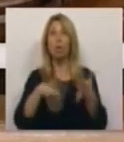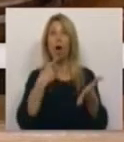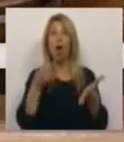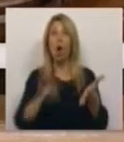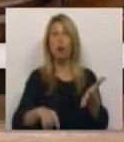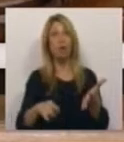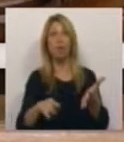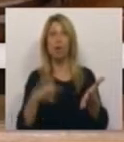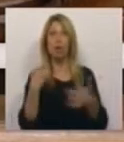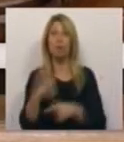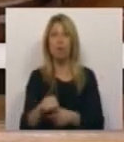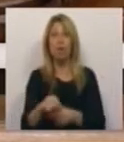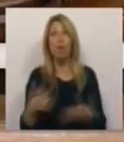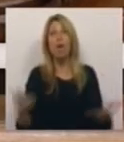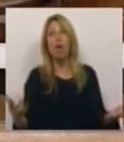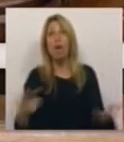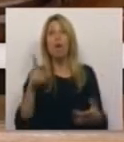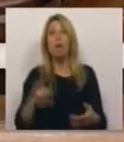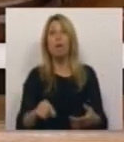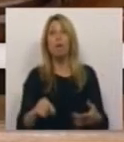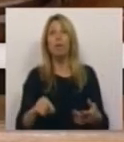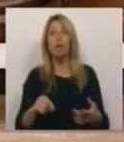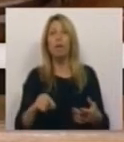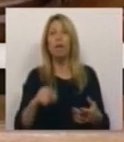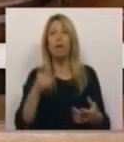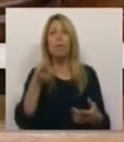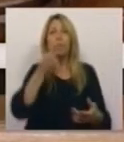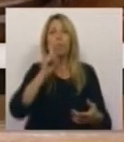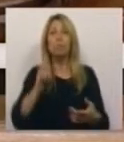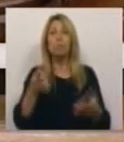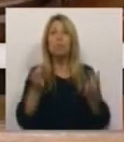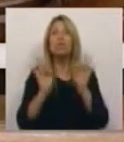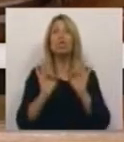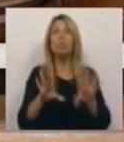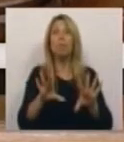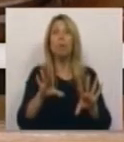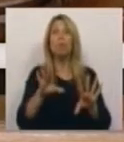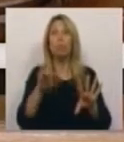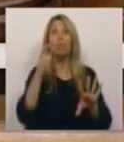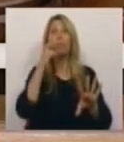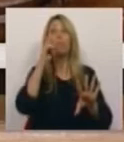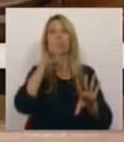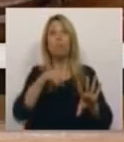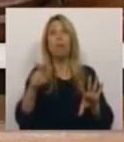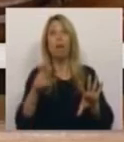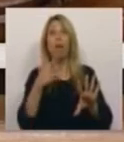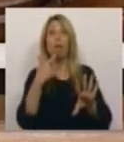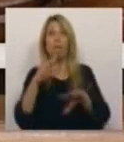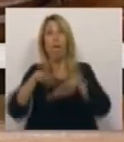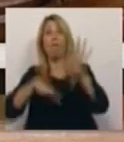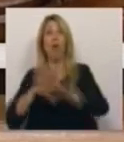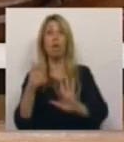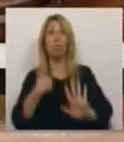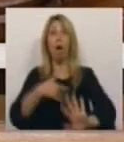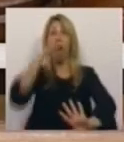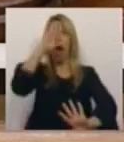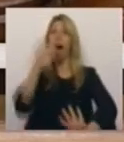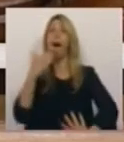contrato, a consideração da ilicitude de despedimento, aquilo que é feito sem esse pedido de parecer prévio,